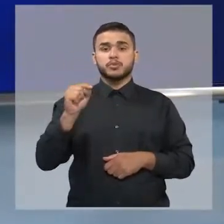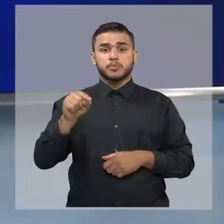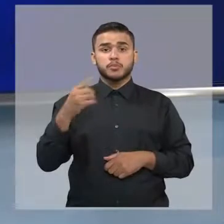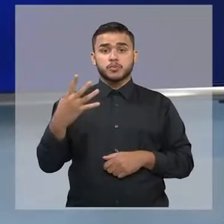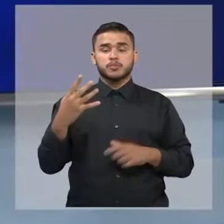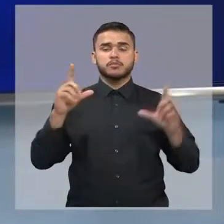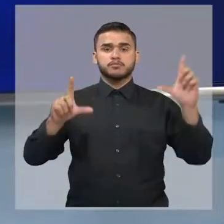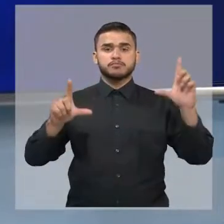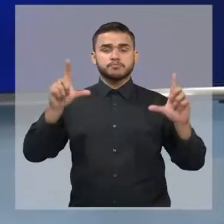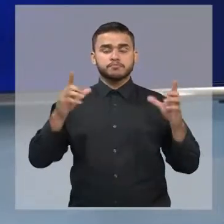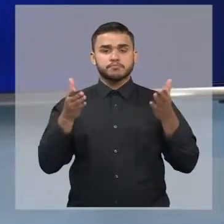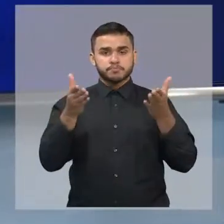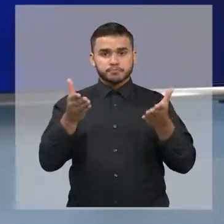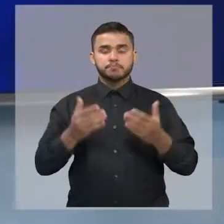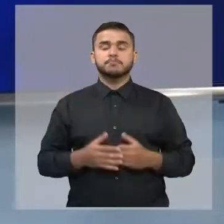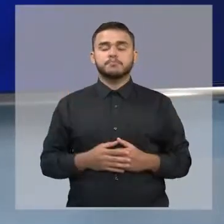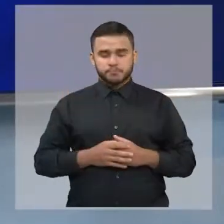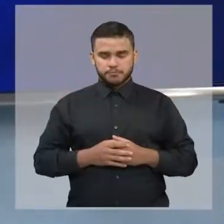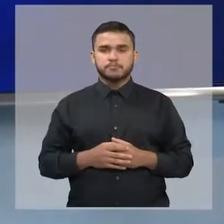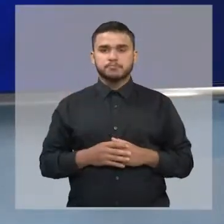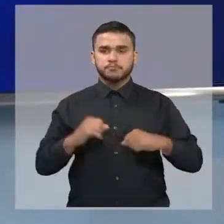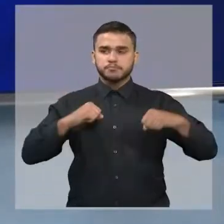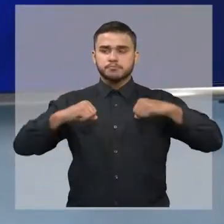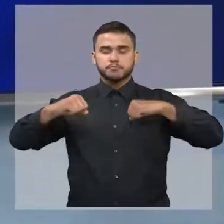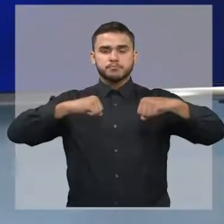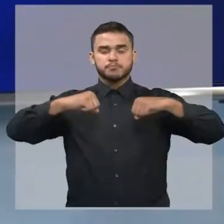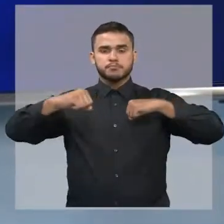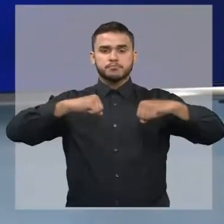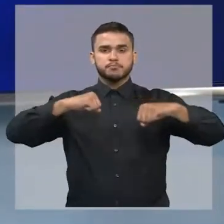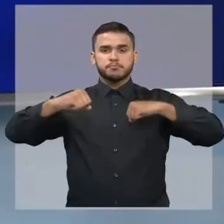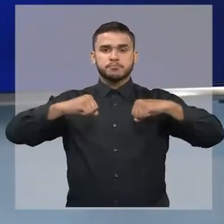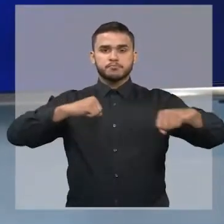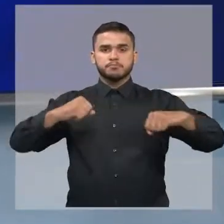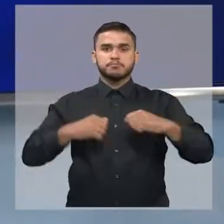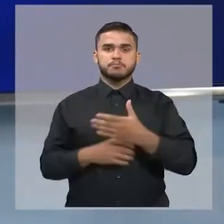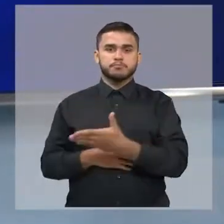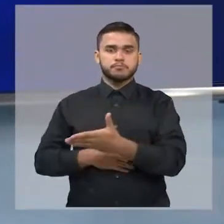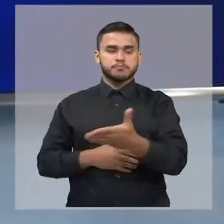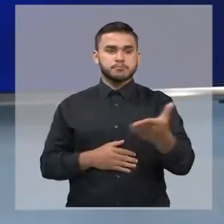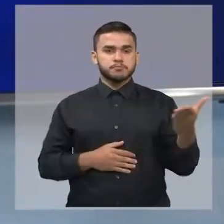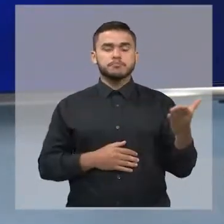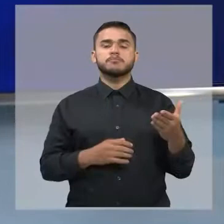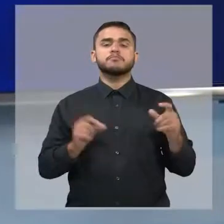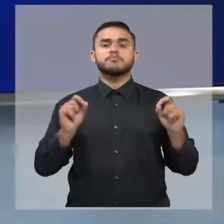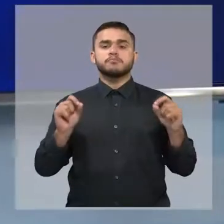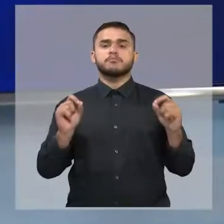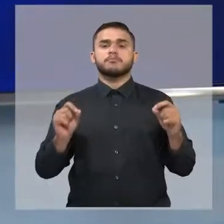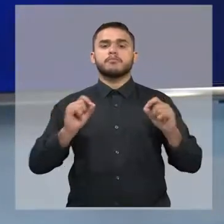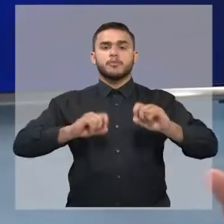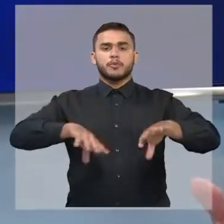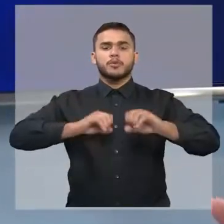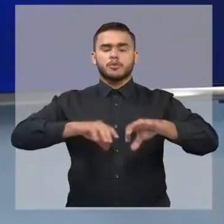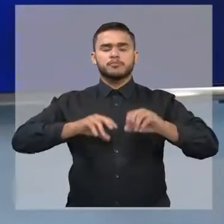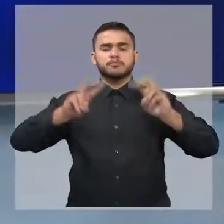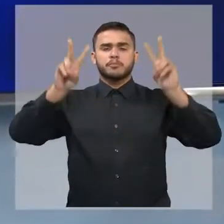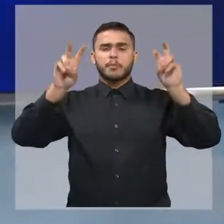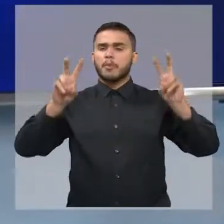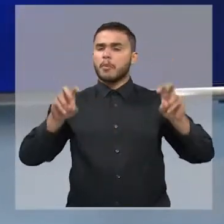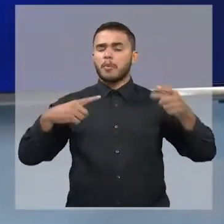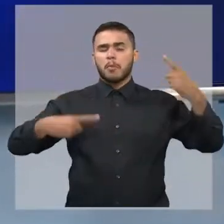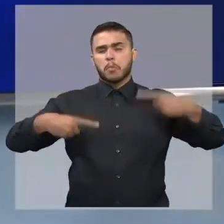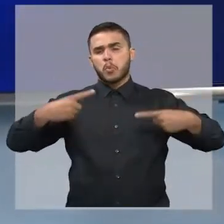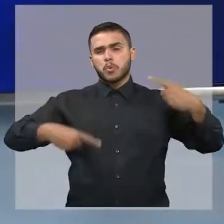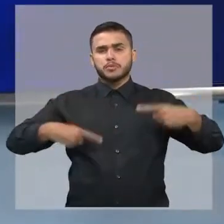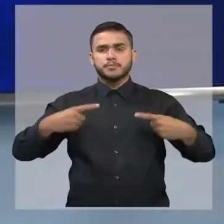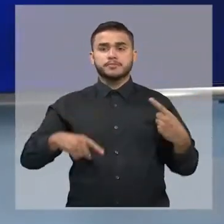para debatermos os vários assuntos atinentes não só à educação, mas também à política e à administração